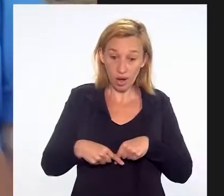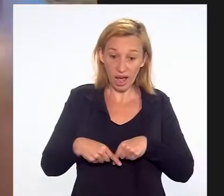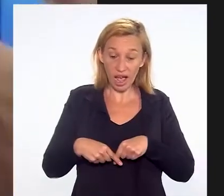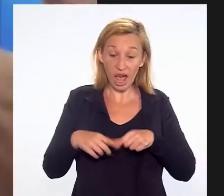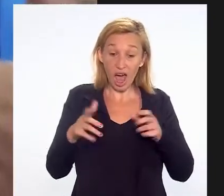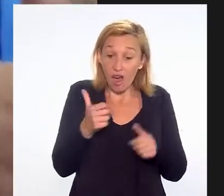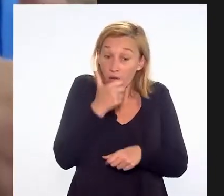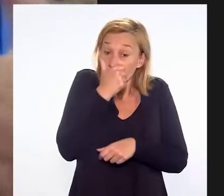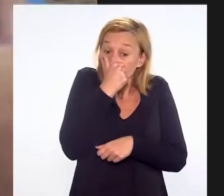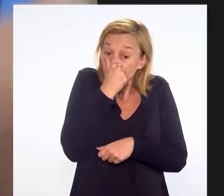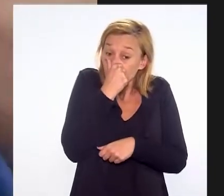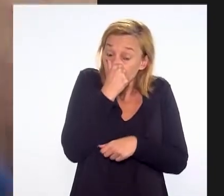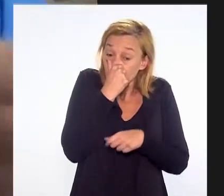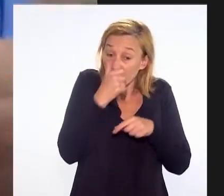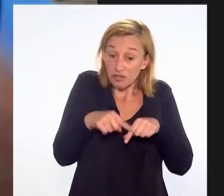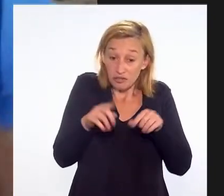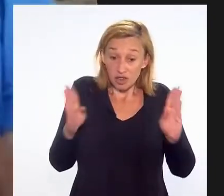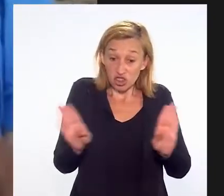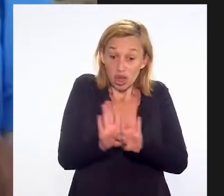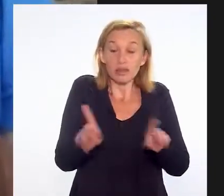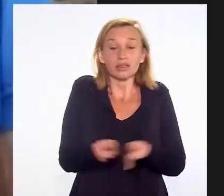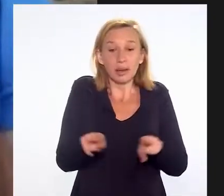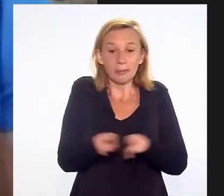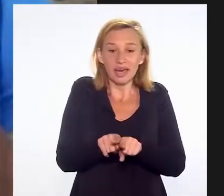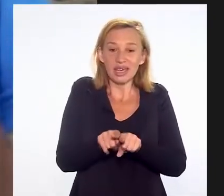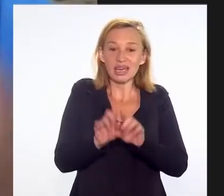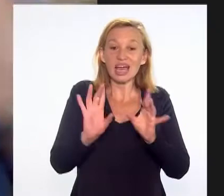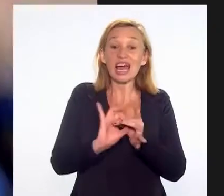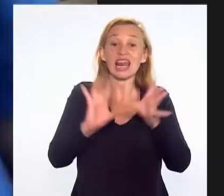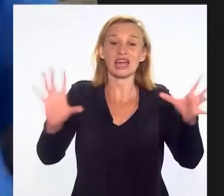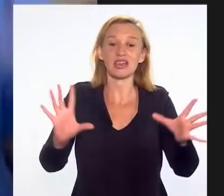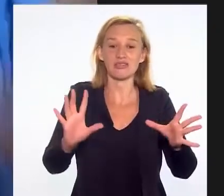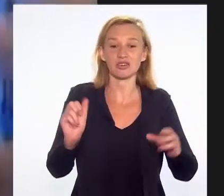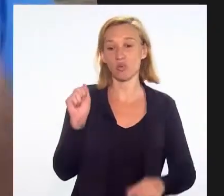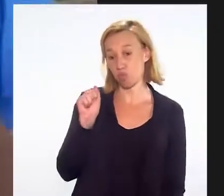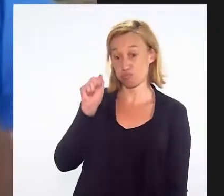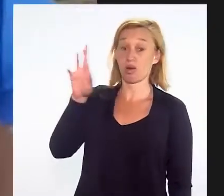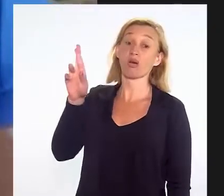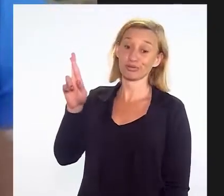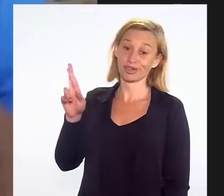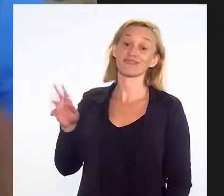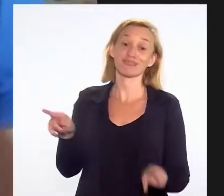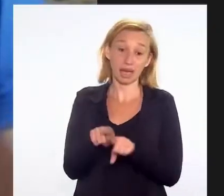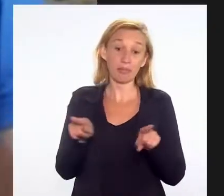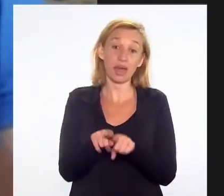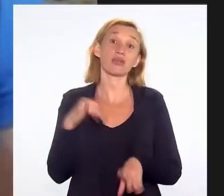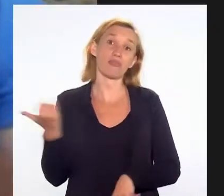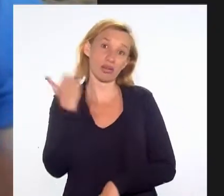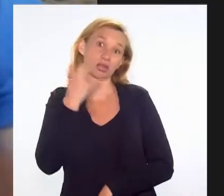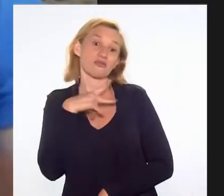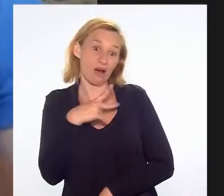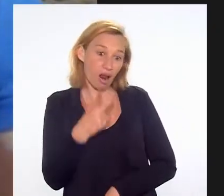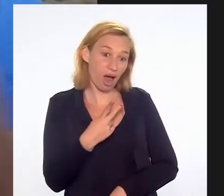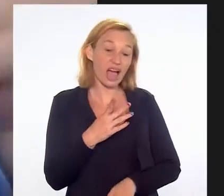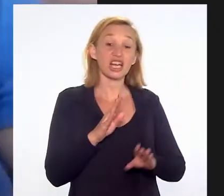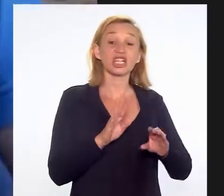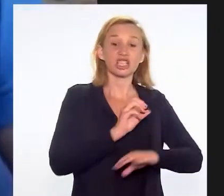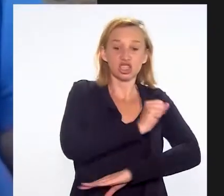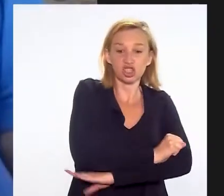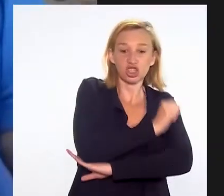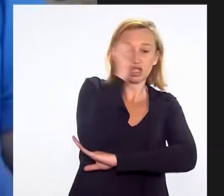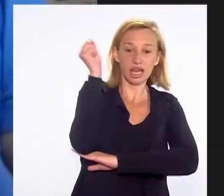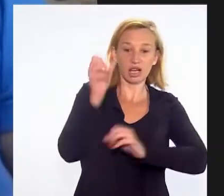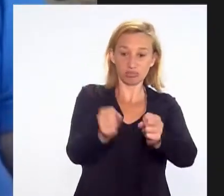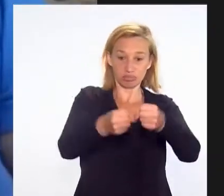elas podem estar não só no ambiente livre, ao ar livre, mas também em ambientes fechados,